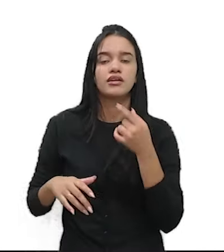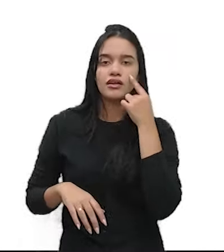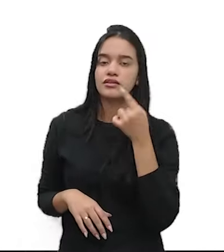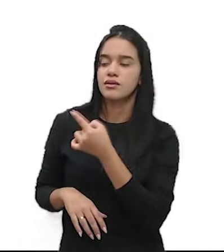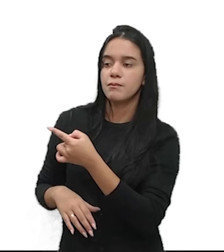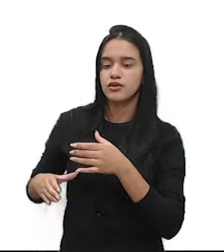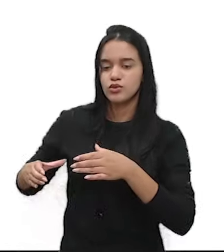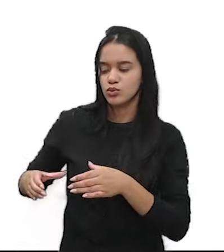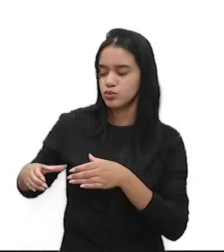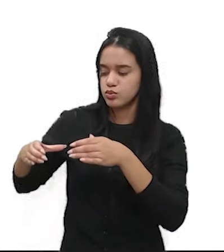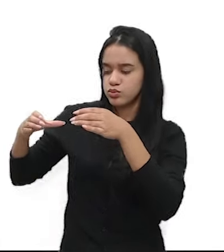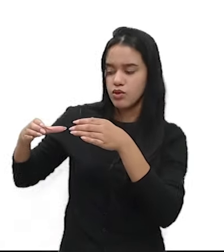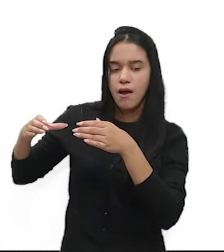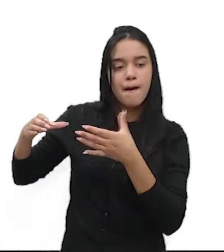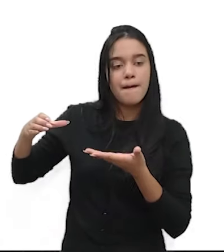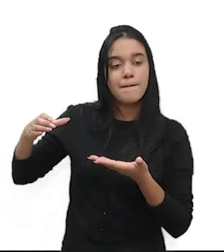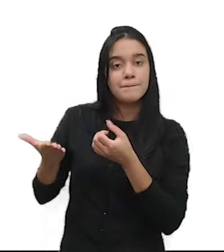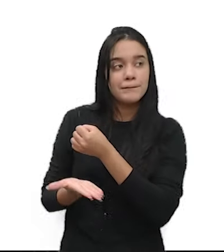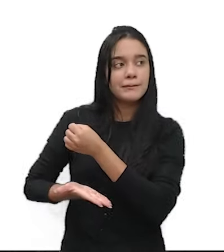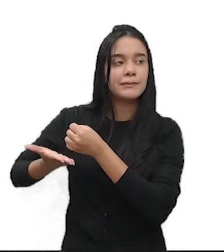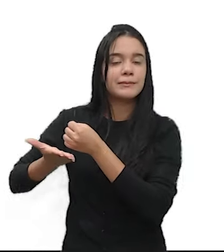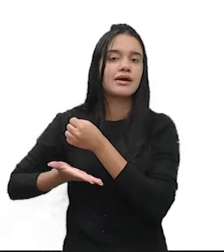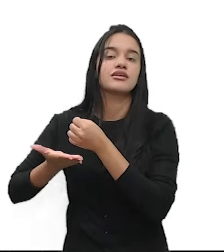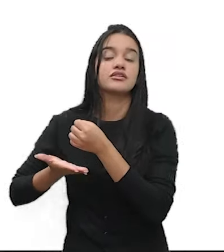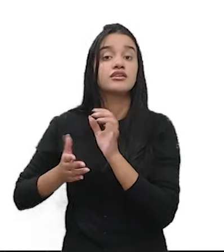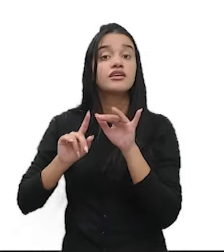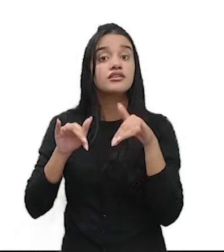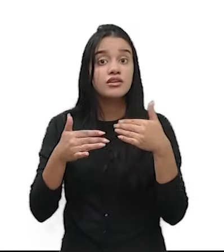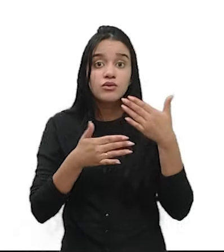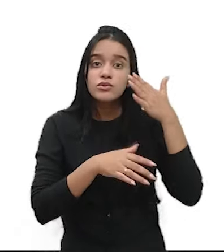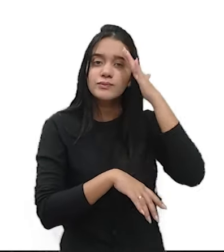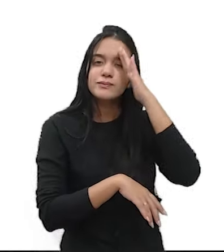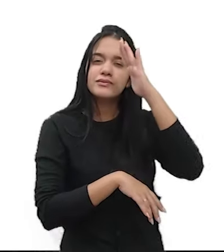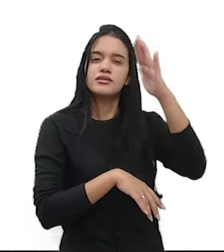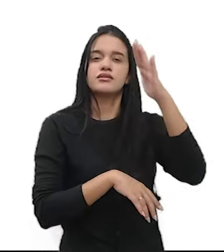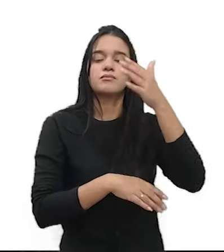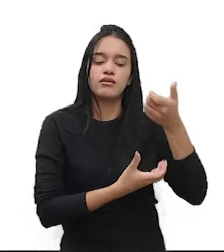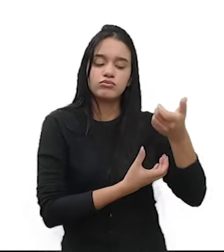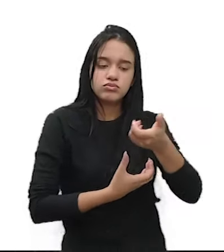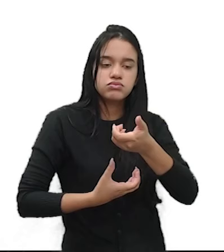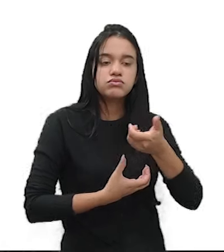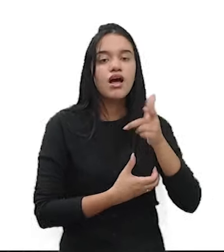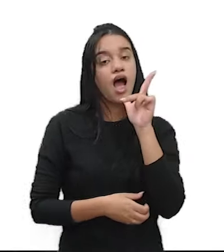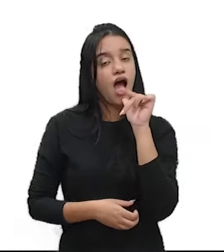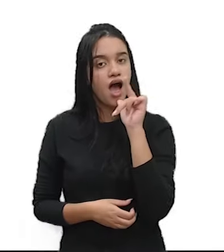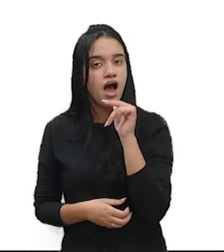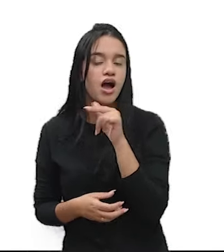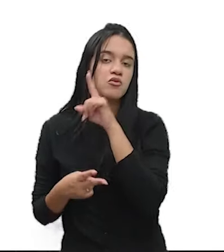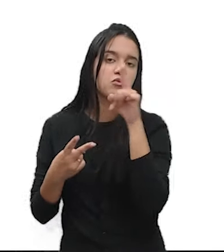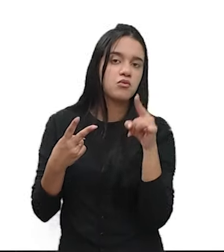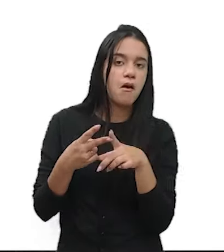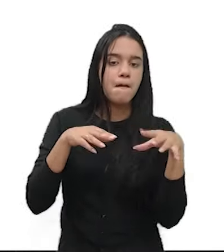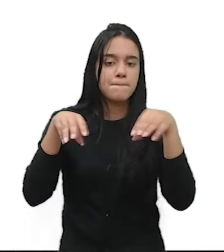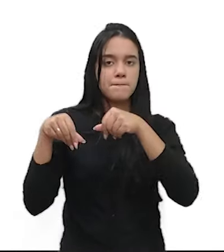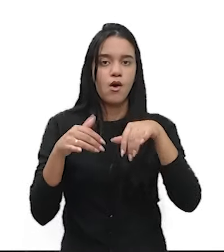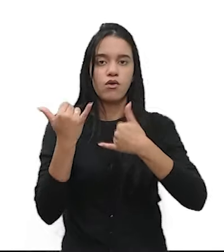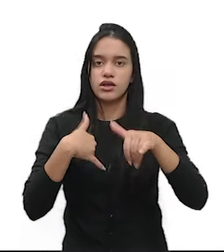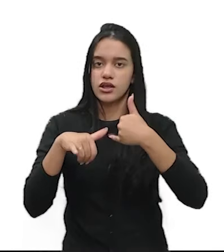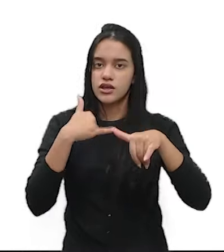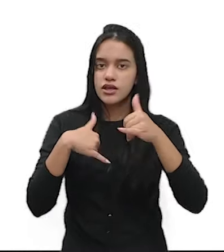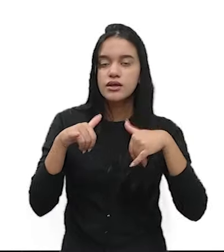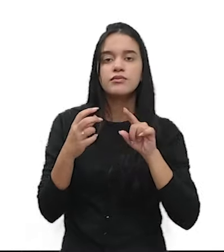difusor né com mangueira Então os principais extintores de incêndio né de água de pó químico de